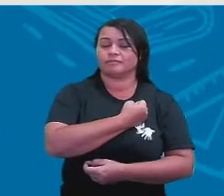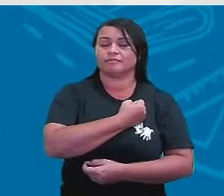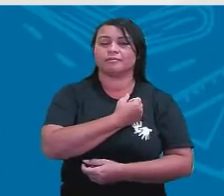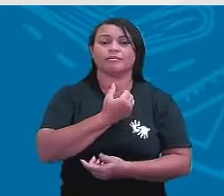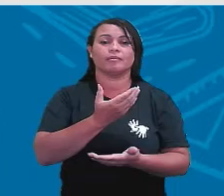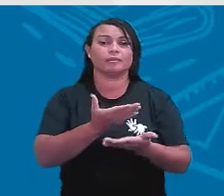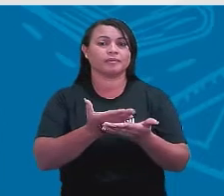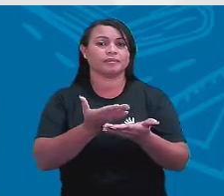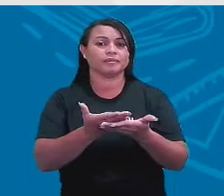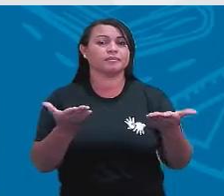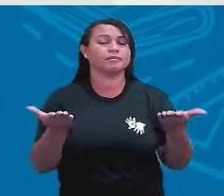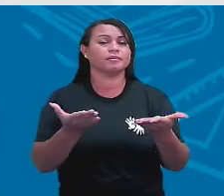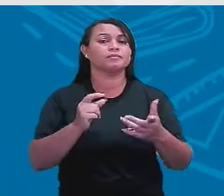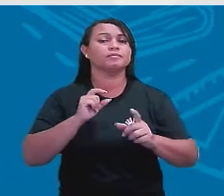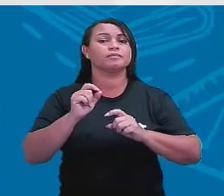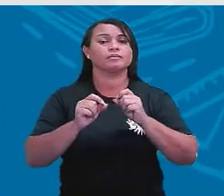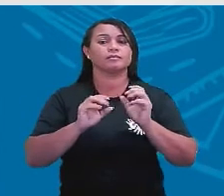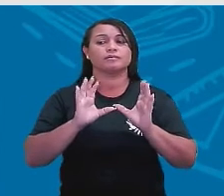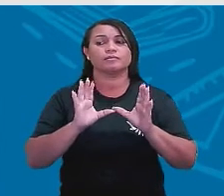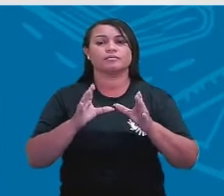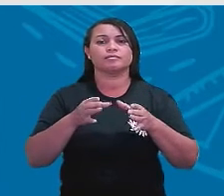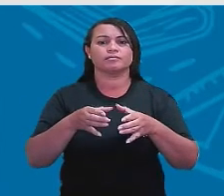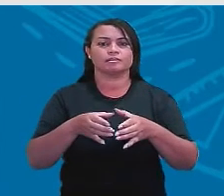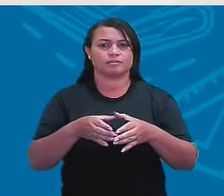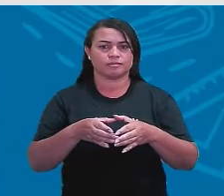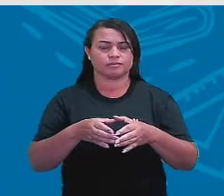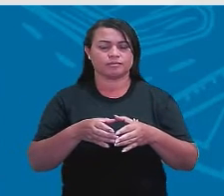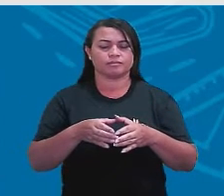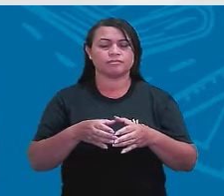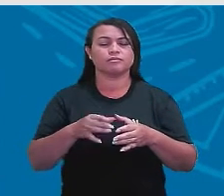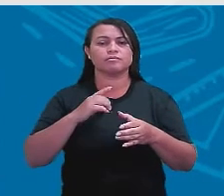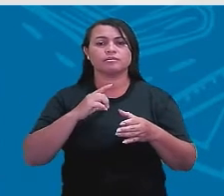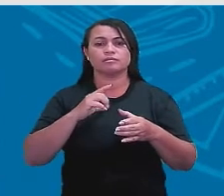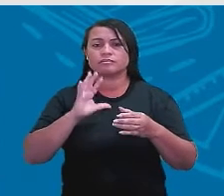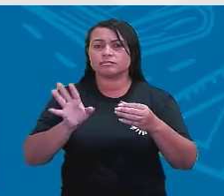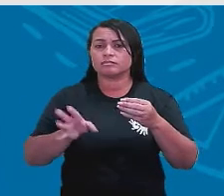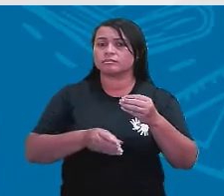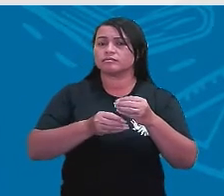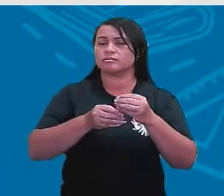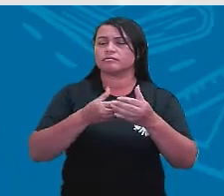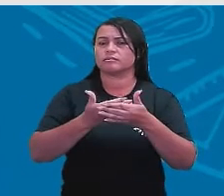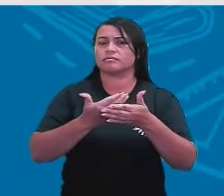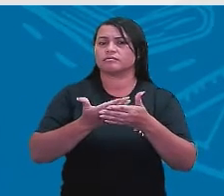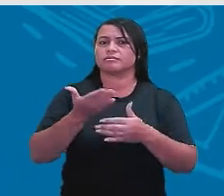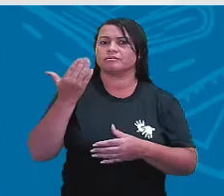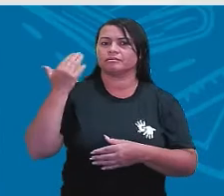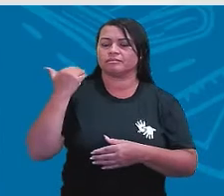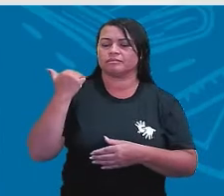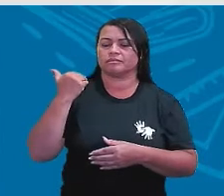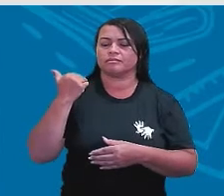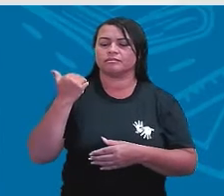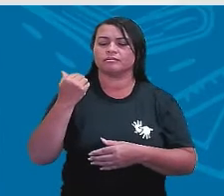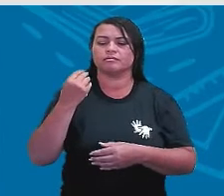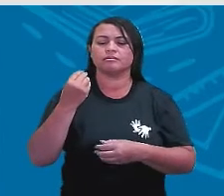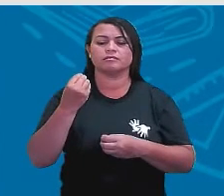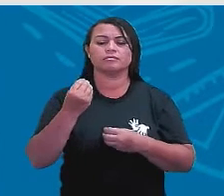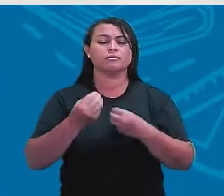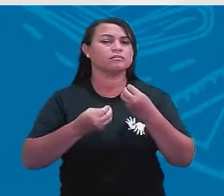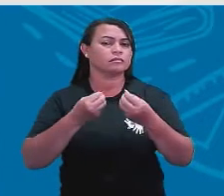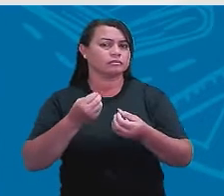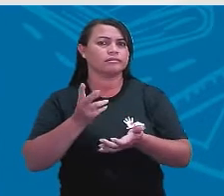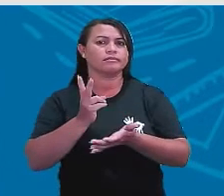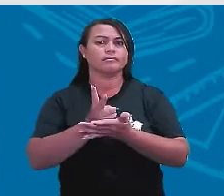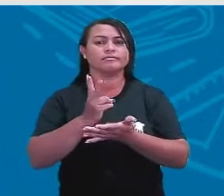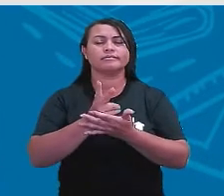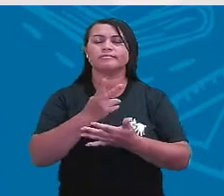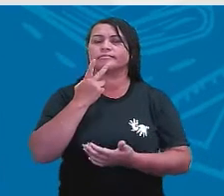nossa aula, ela é um conjunto, né? Vai ser um complemento das nossas aulas anteriores. Como eu sempre venho dizendo aqui,